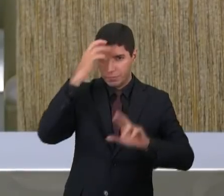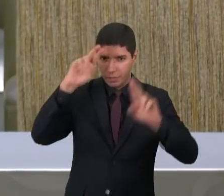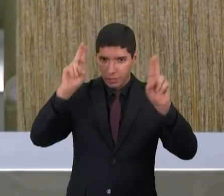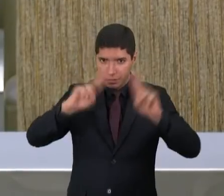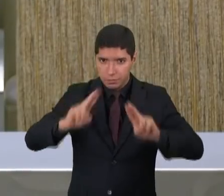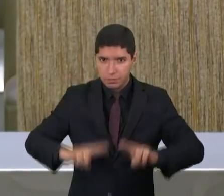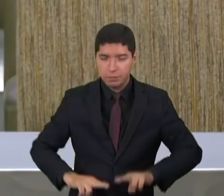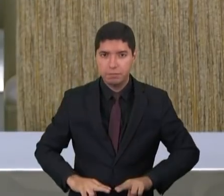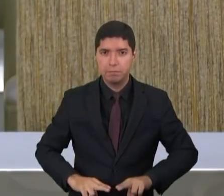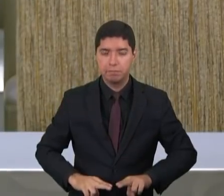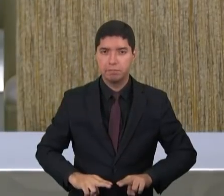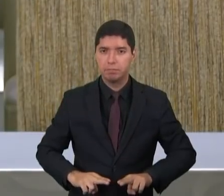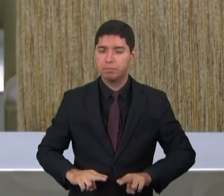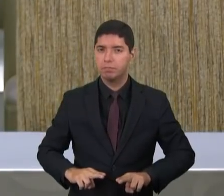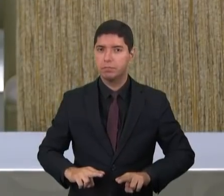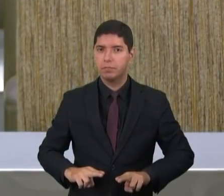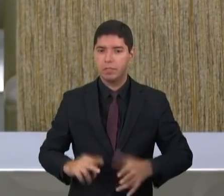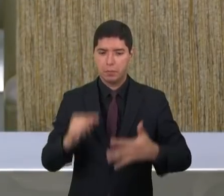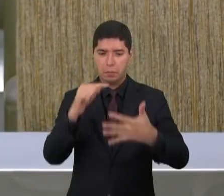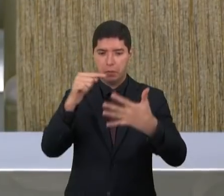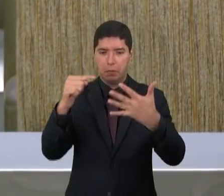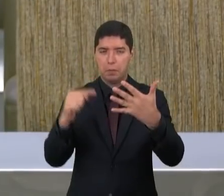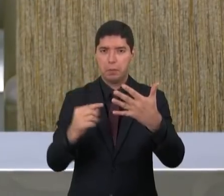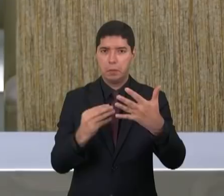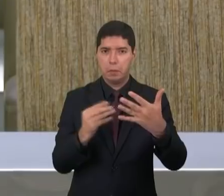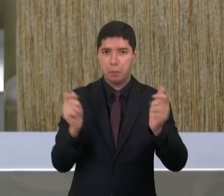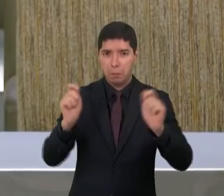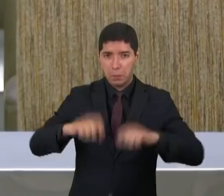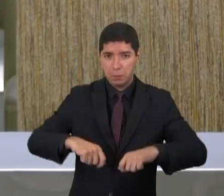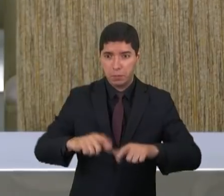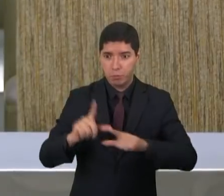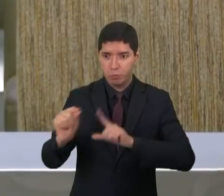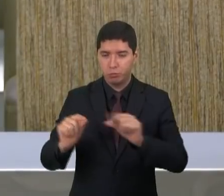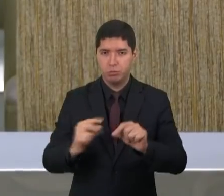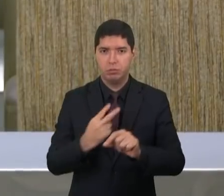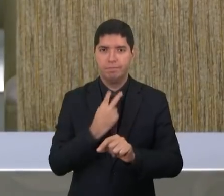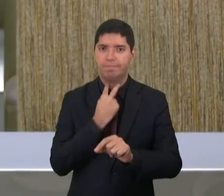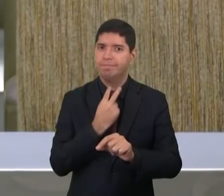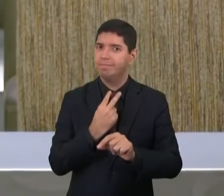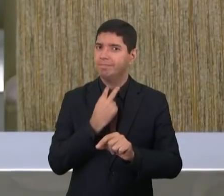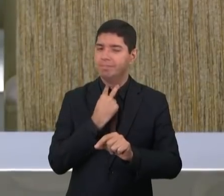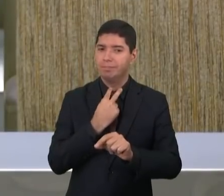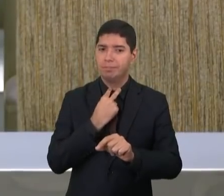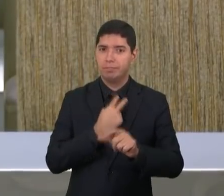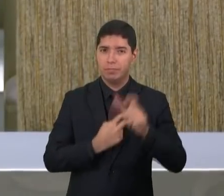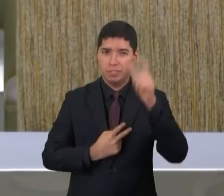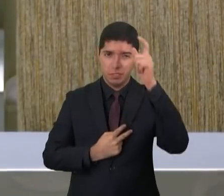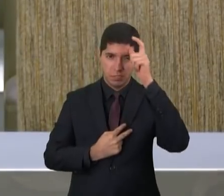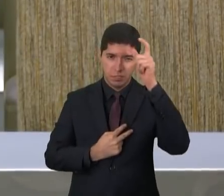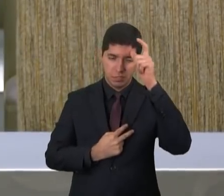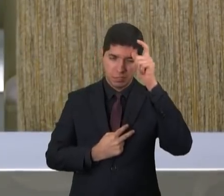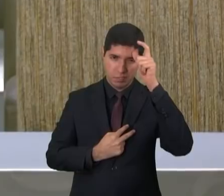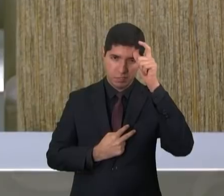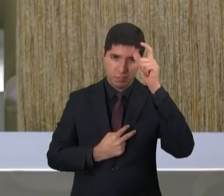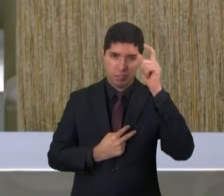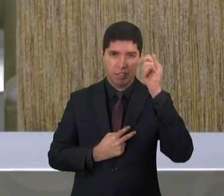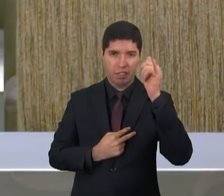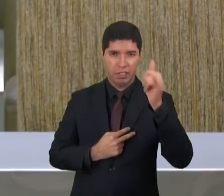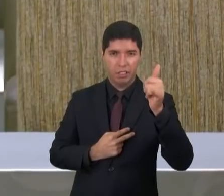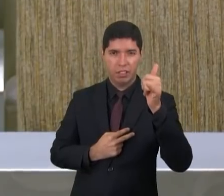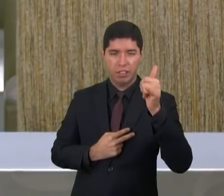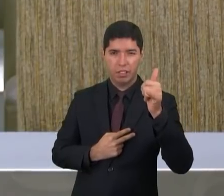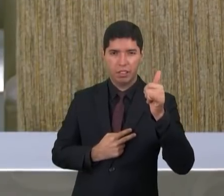fechou qualquer possibilidade de fuga. E o diabo diz assim: eu vou